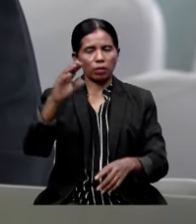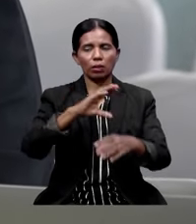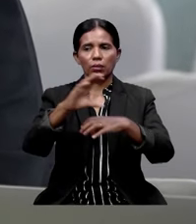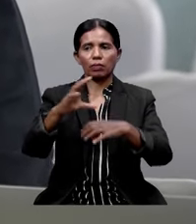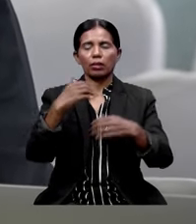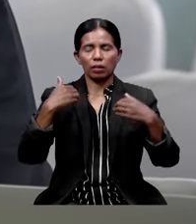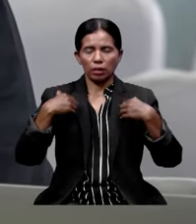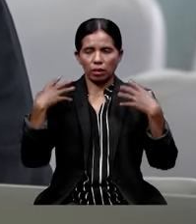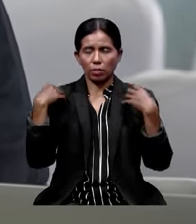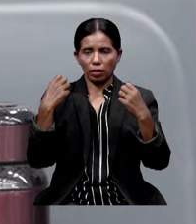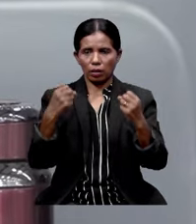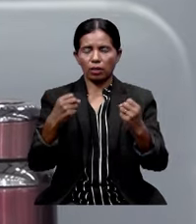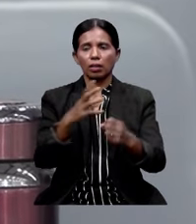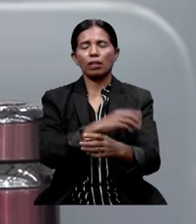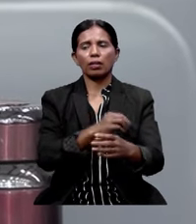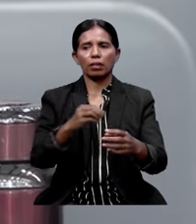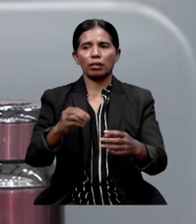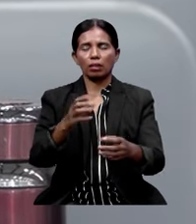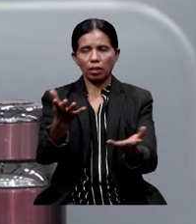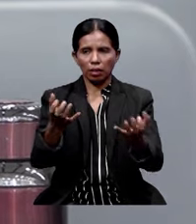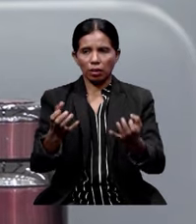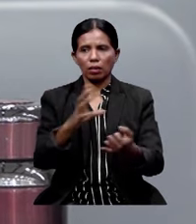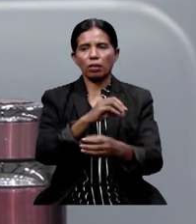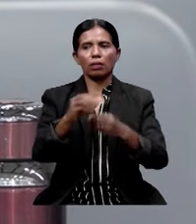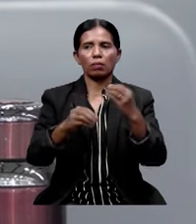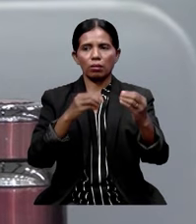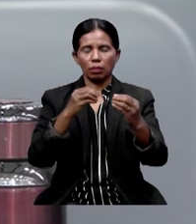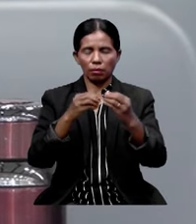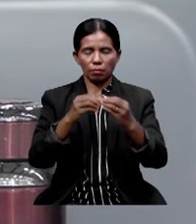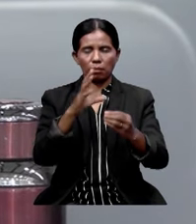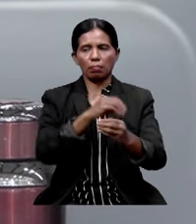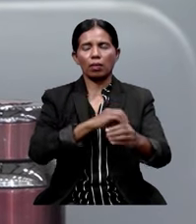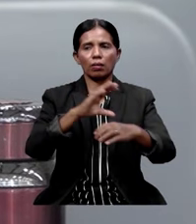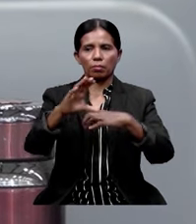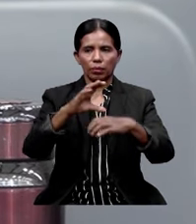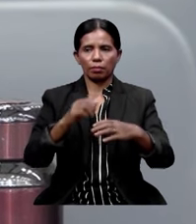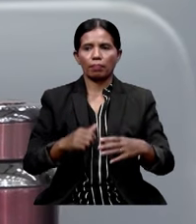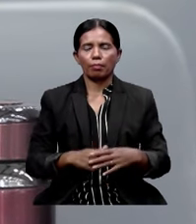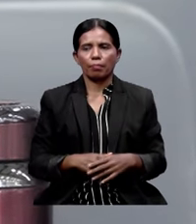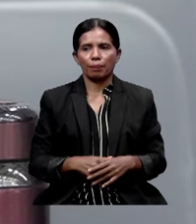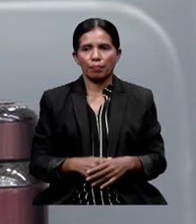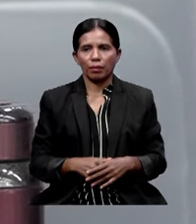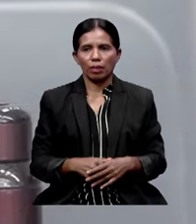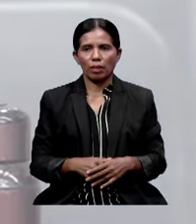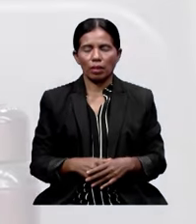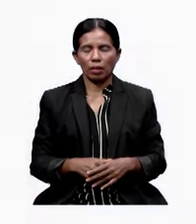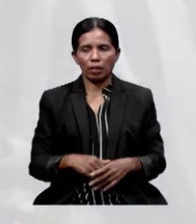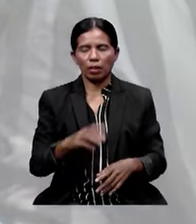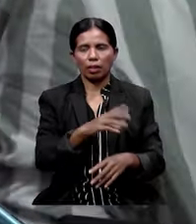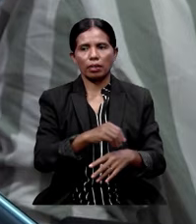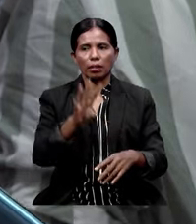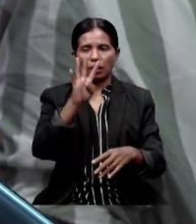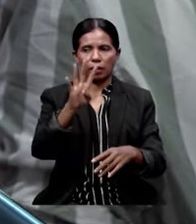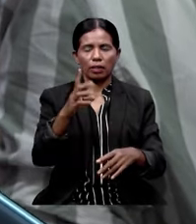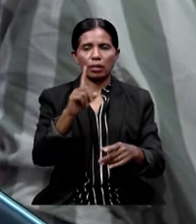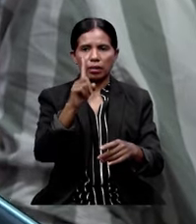a comitimento a tu conclui legislação sira com a comércio nian. E a legislação hat,